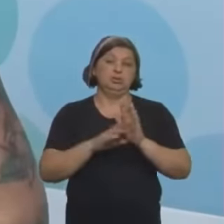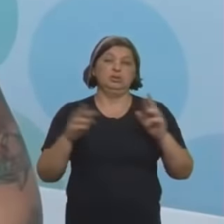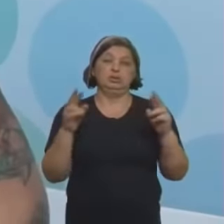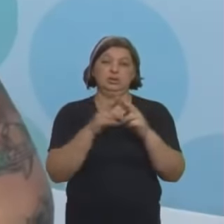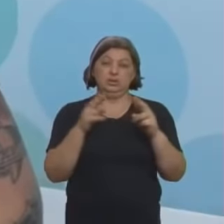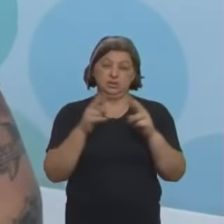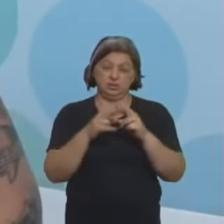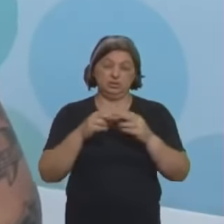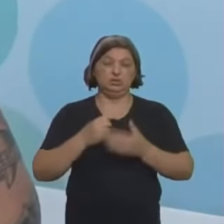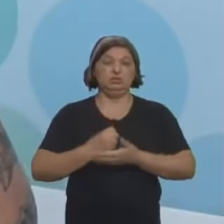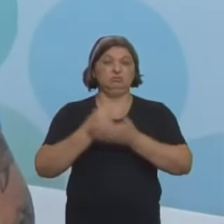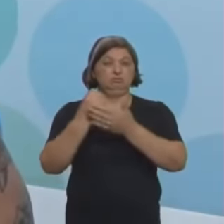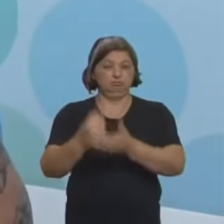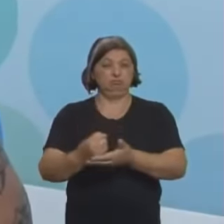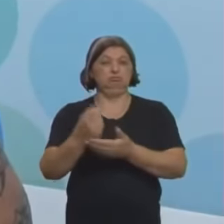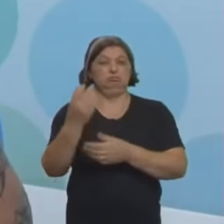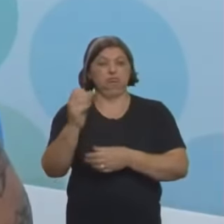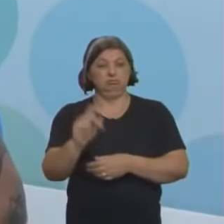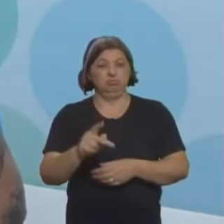acesso, né?